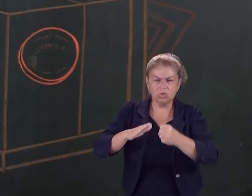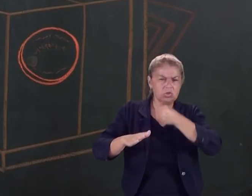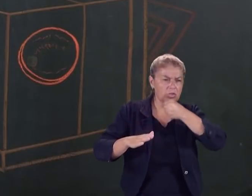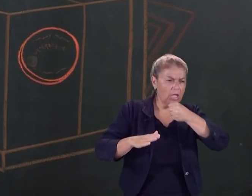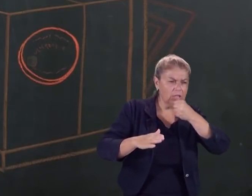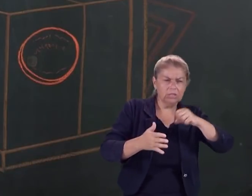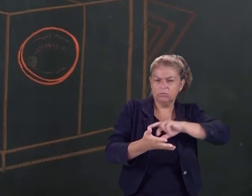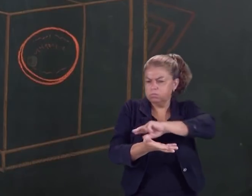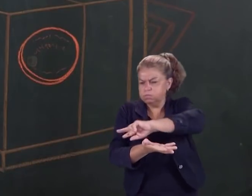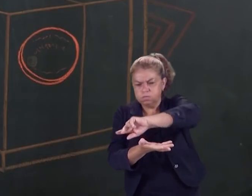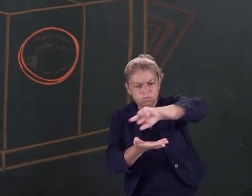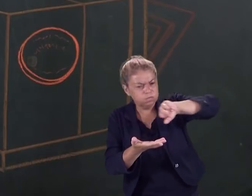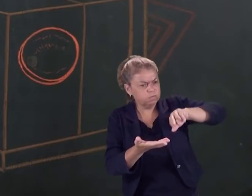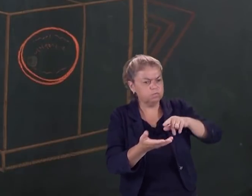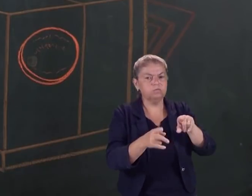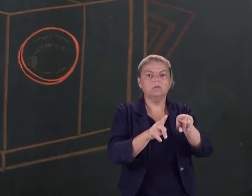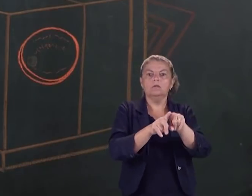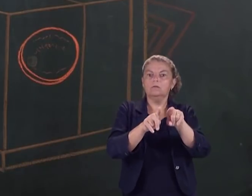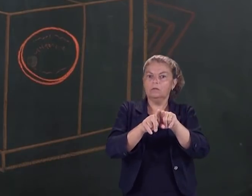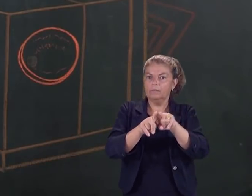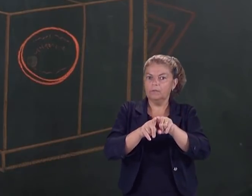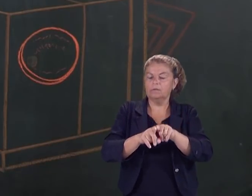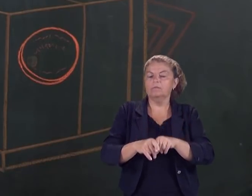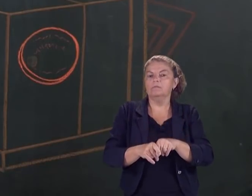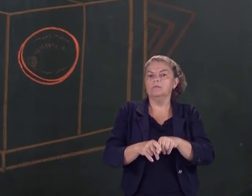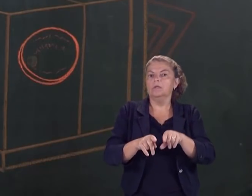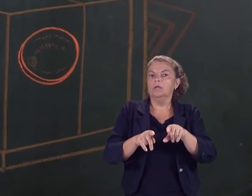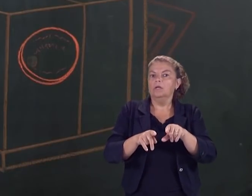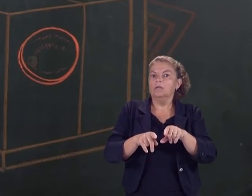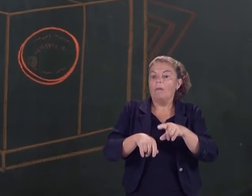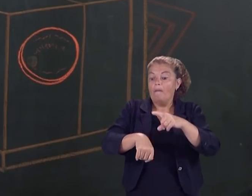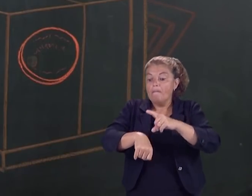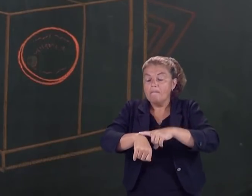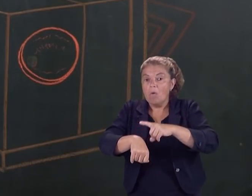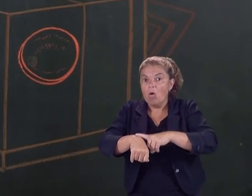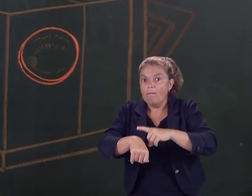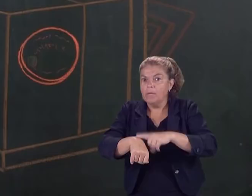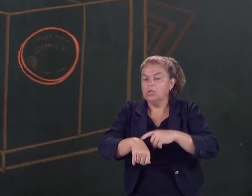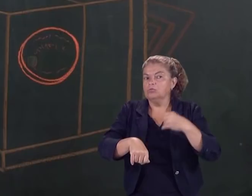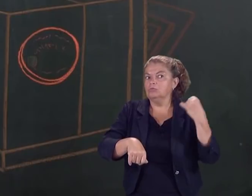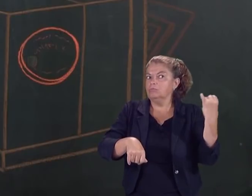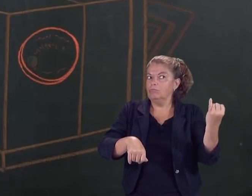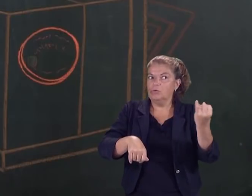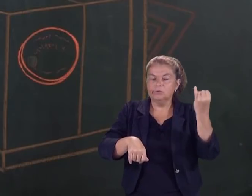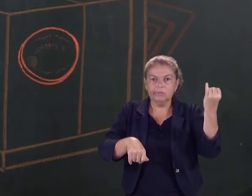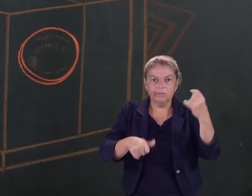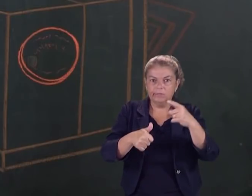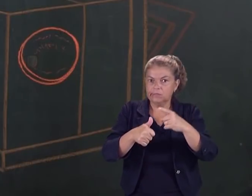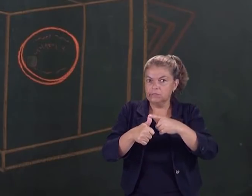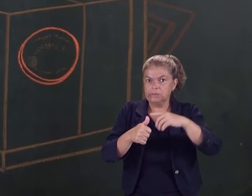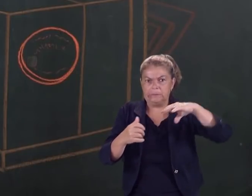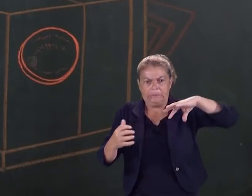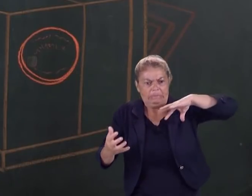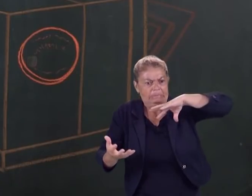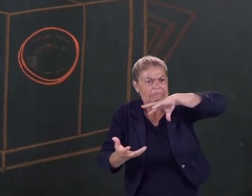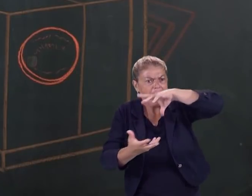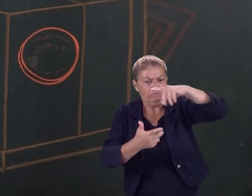foi, assim, justamente registrar cenas importantes da história do mundo, Guerra